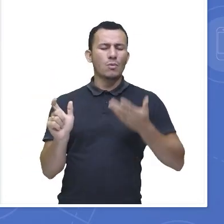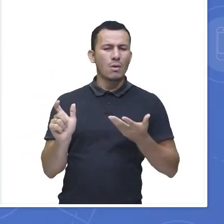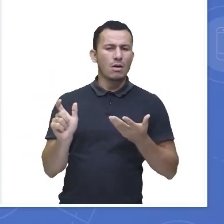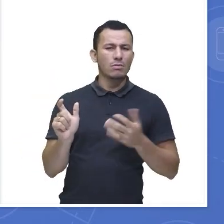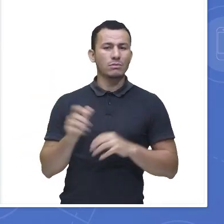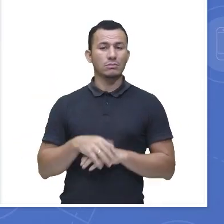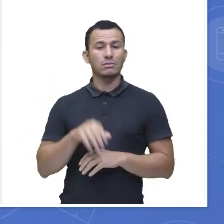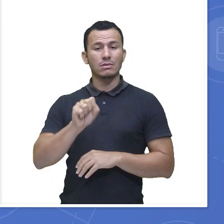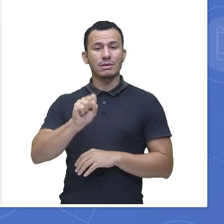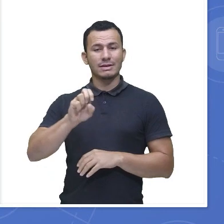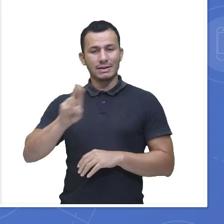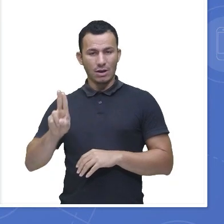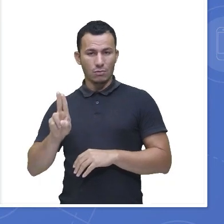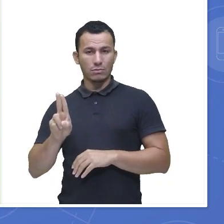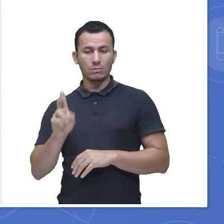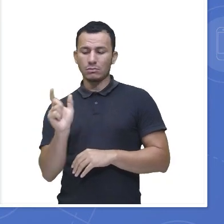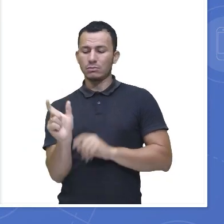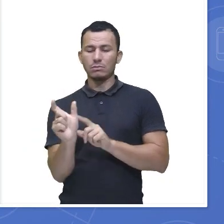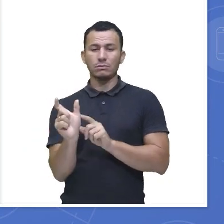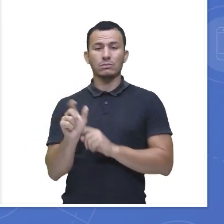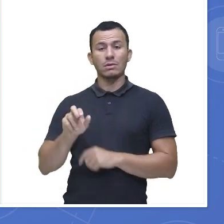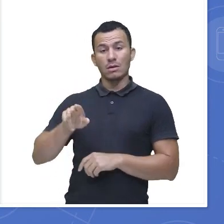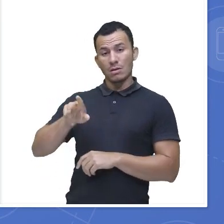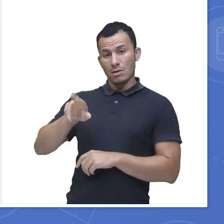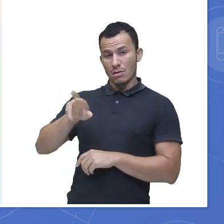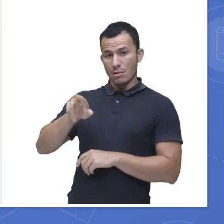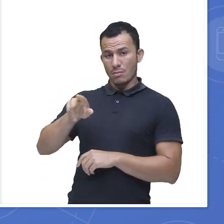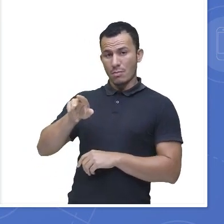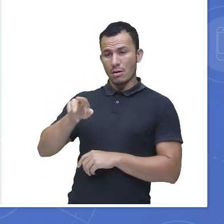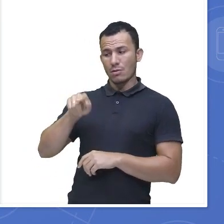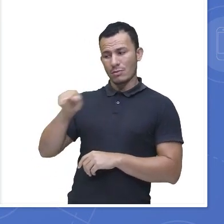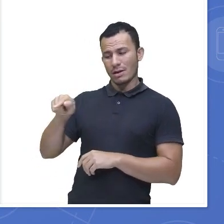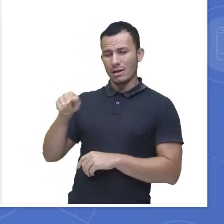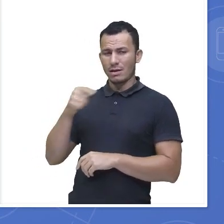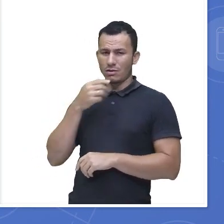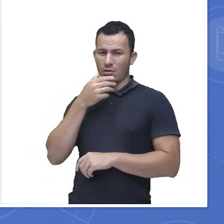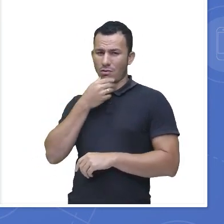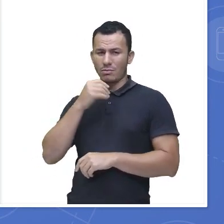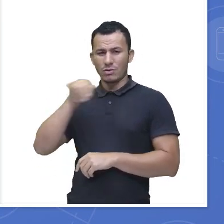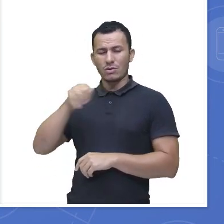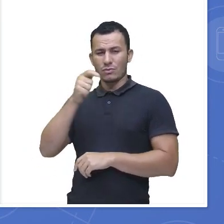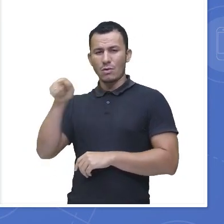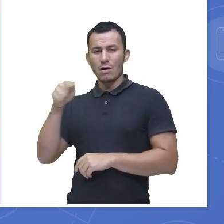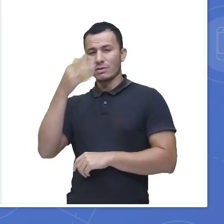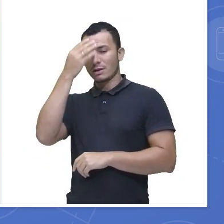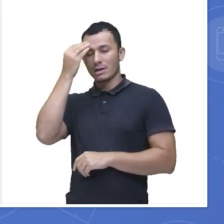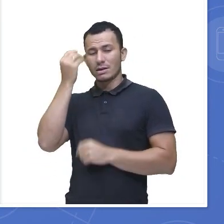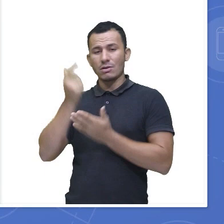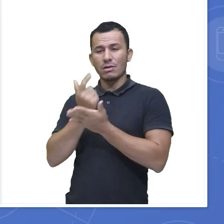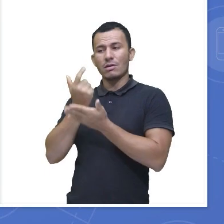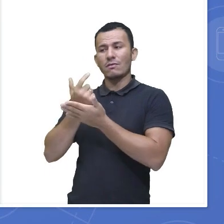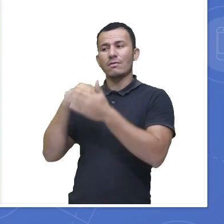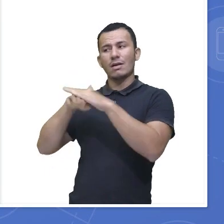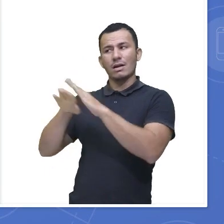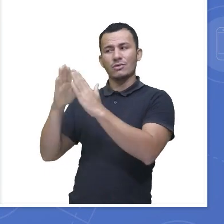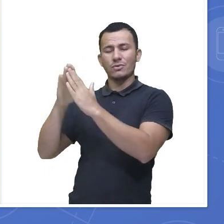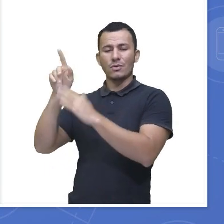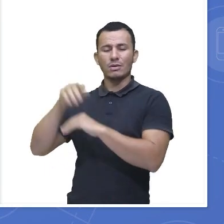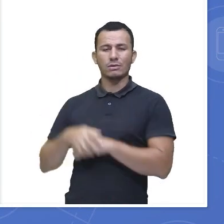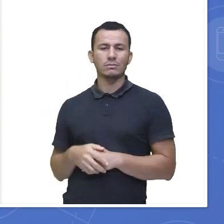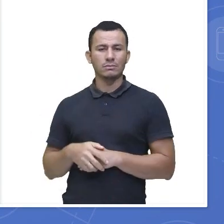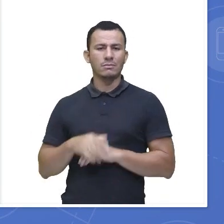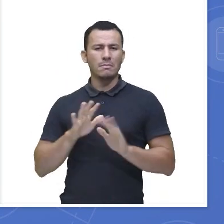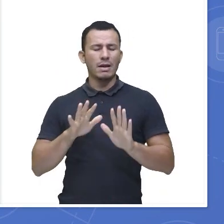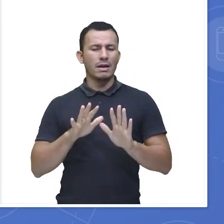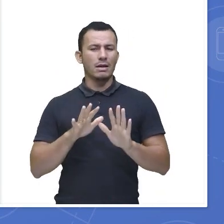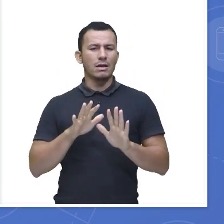está inadequada, é o seu. O irmão de João esqueceu o seu livro na escola. De quem é o livro? O livro é do João ou